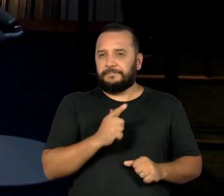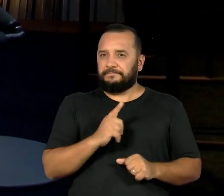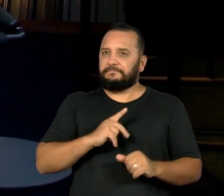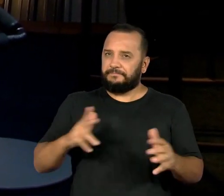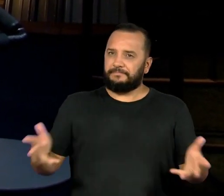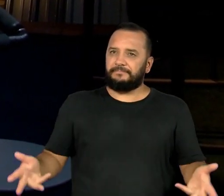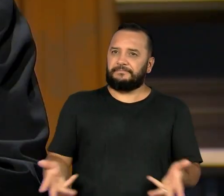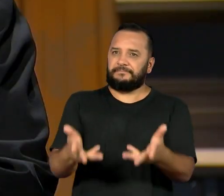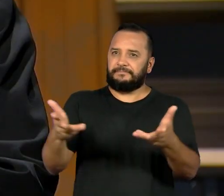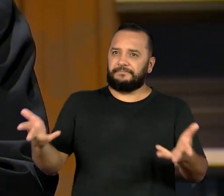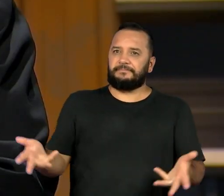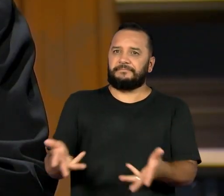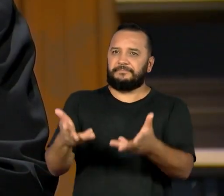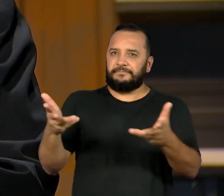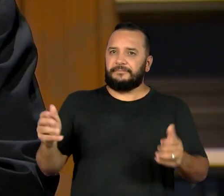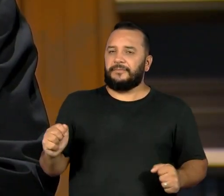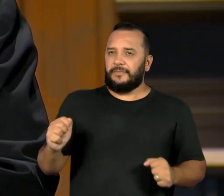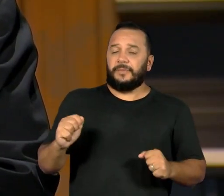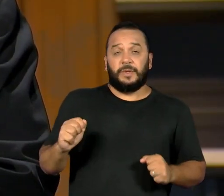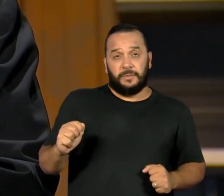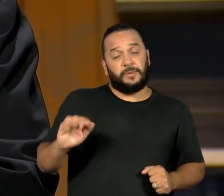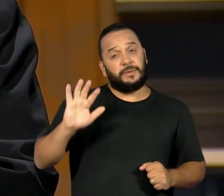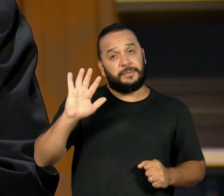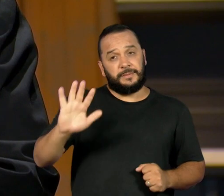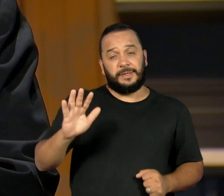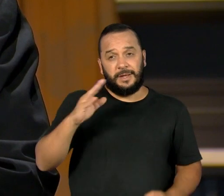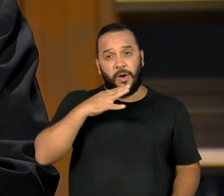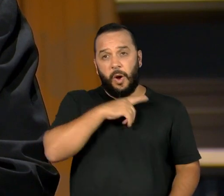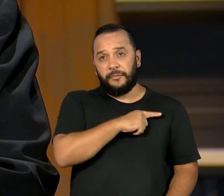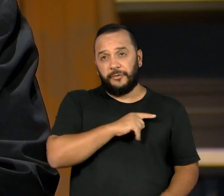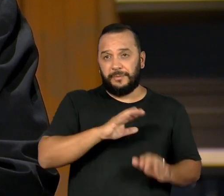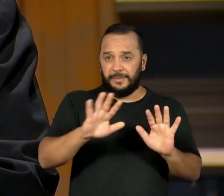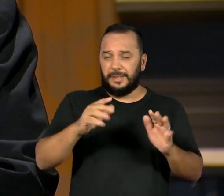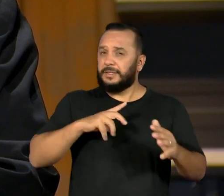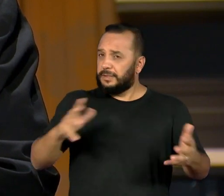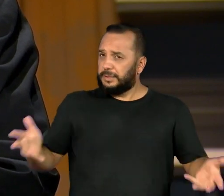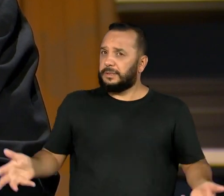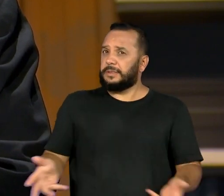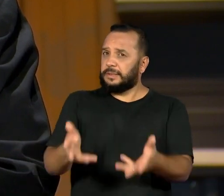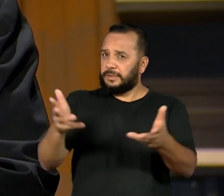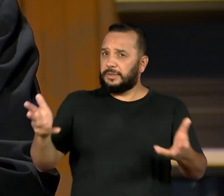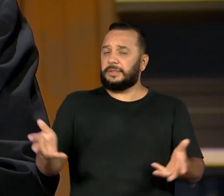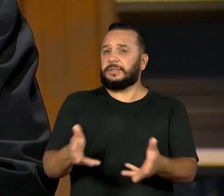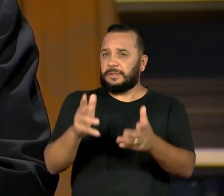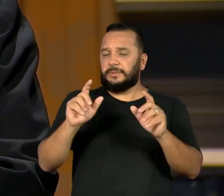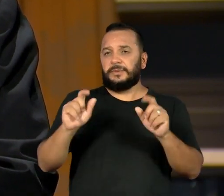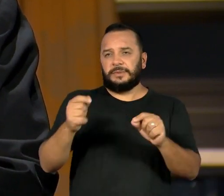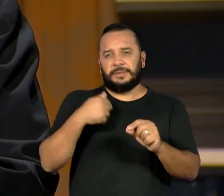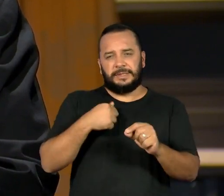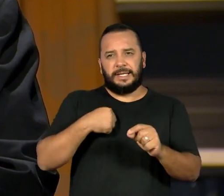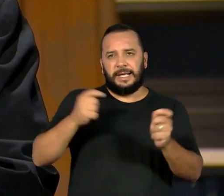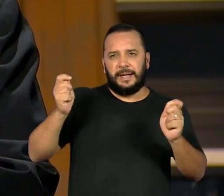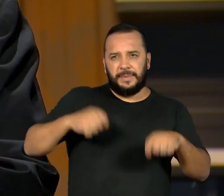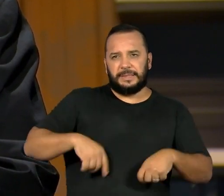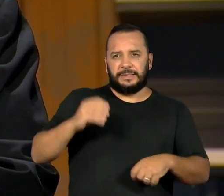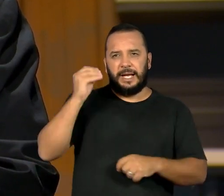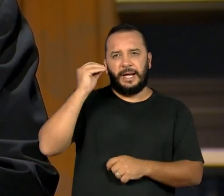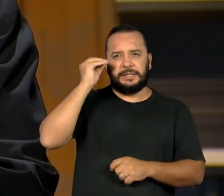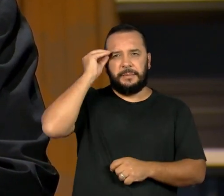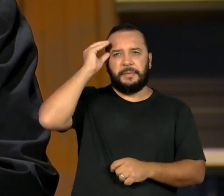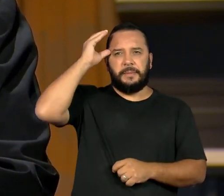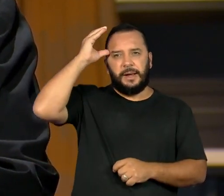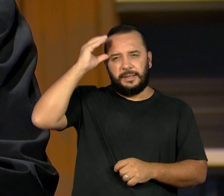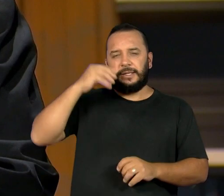estimula, né, isso é meio óbvio, mas é bom lembrar, estimula competências fundamentais, né, como a capacidade de se colocar no